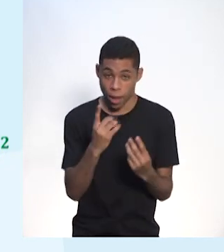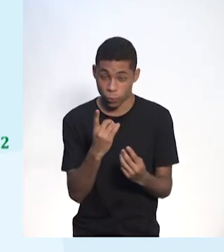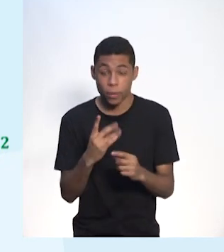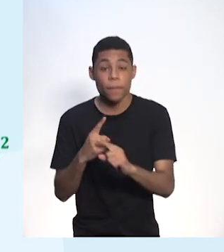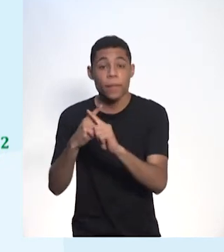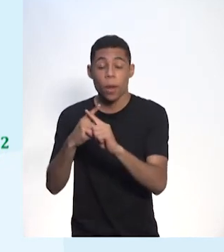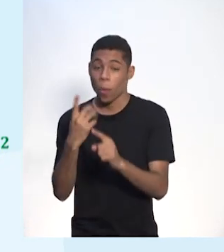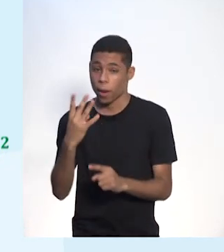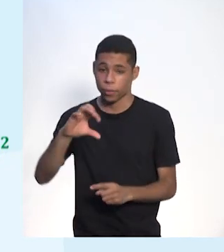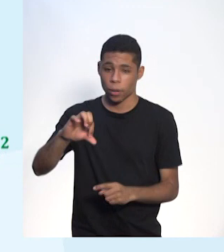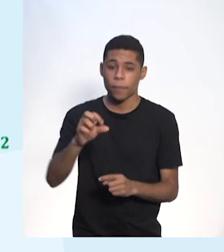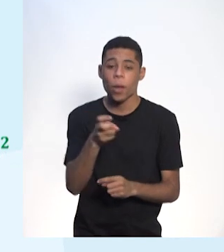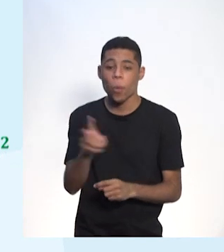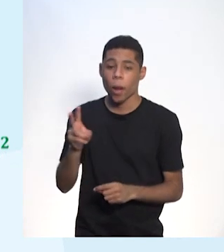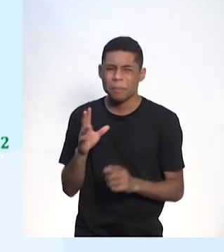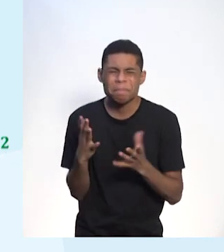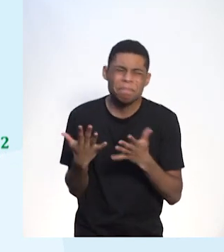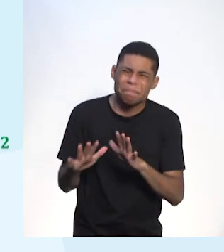49, vai dar